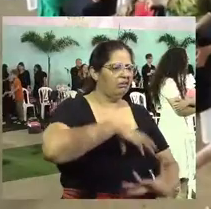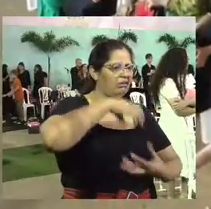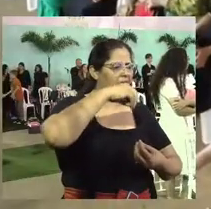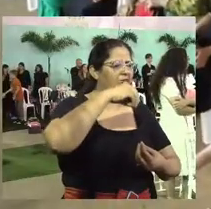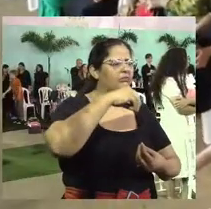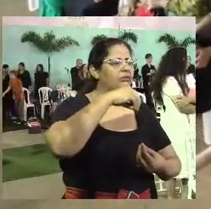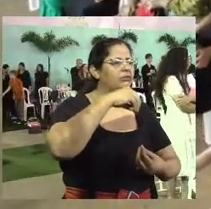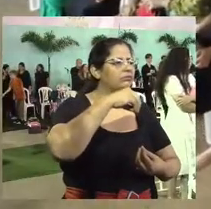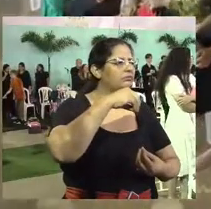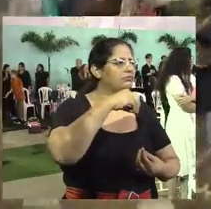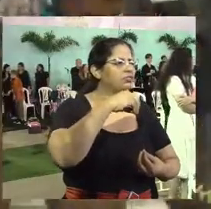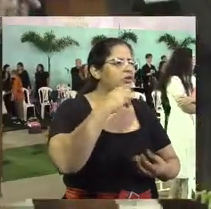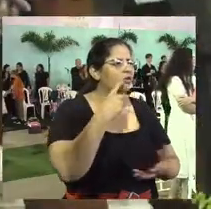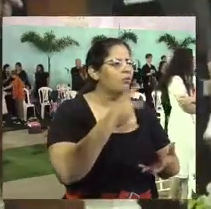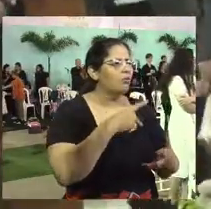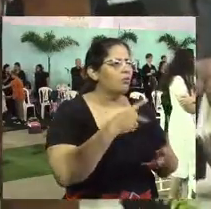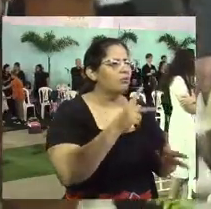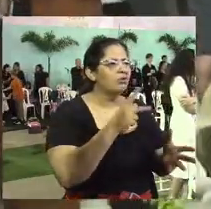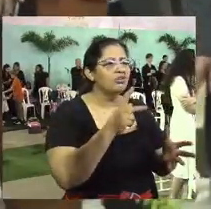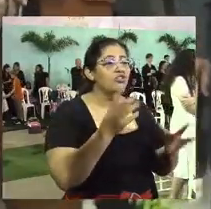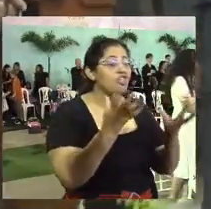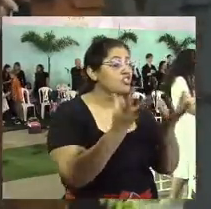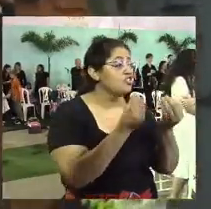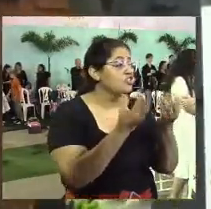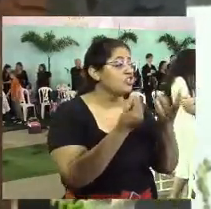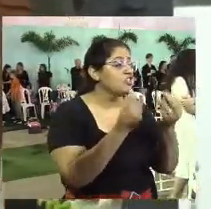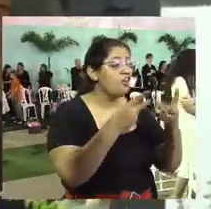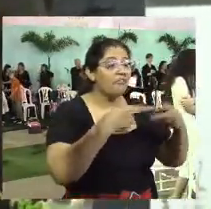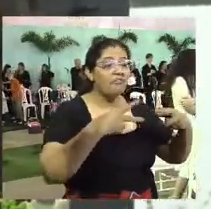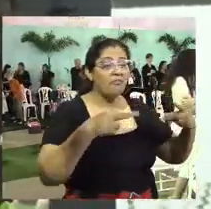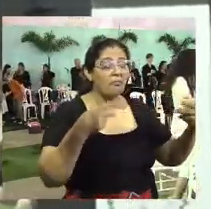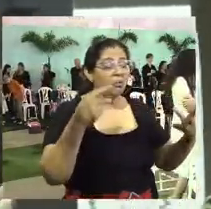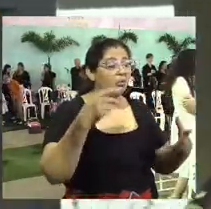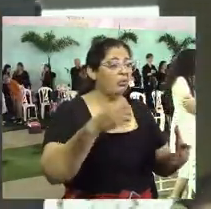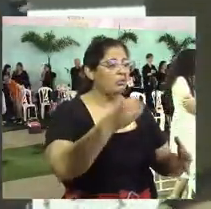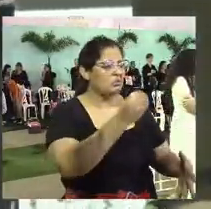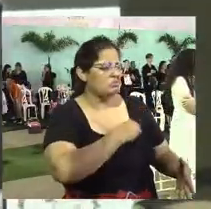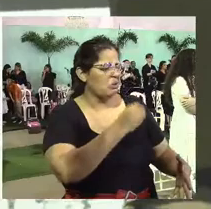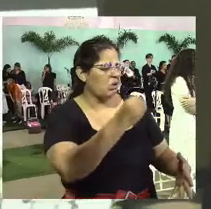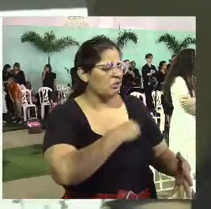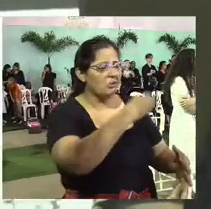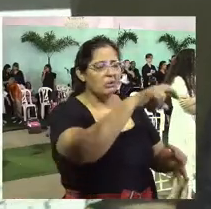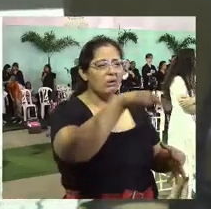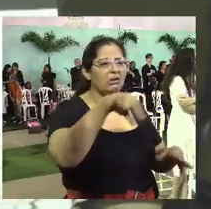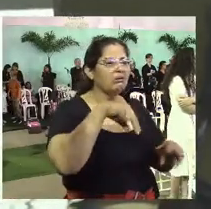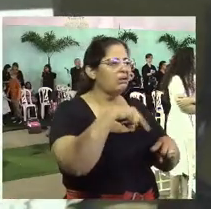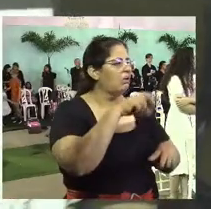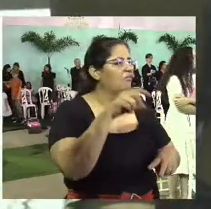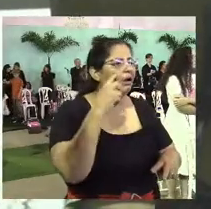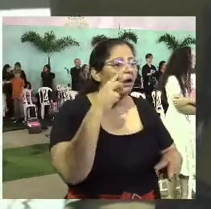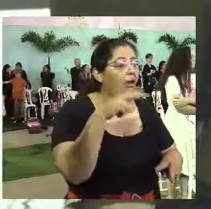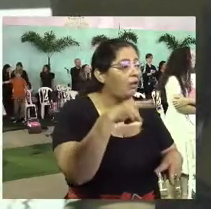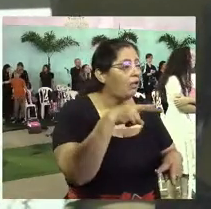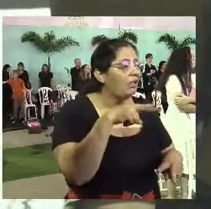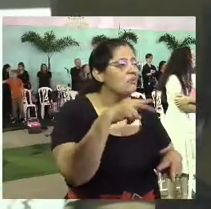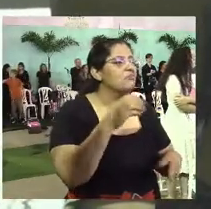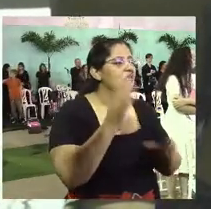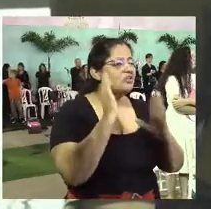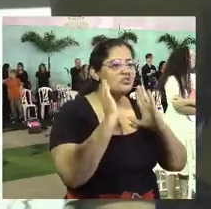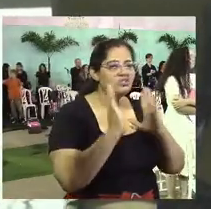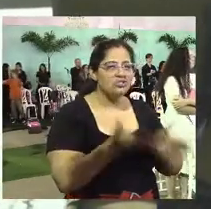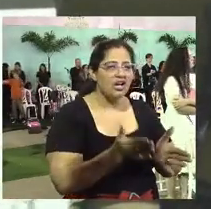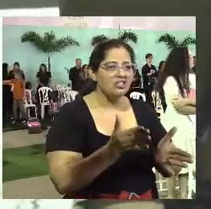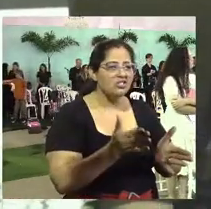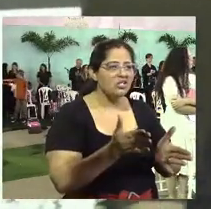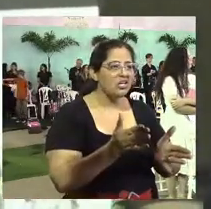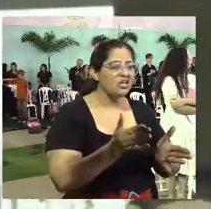o pregador foi fazer o apelo já tinha uma multidão de pecadores que não estavam no lugar que dele mude tinha ido buscar